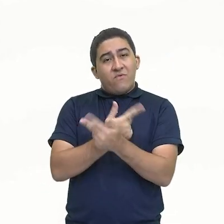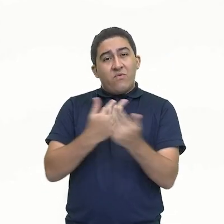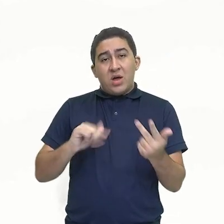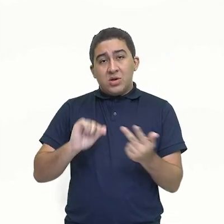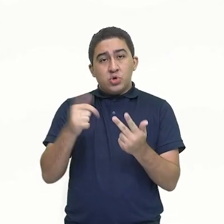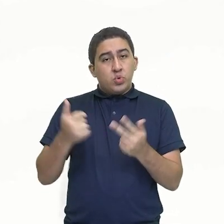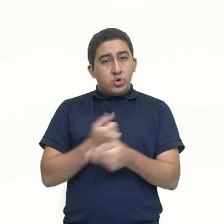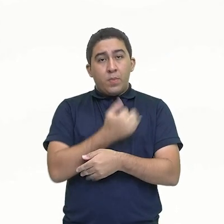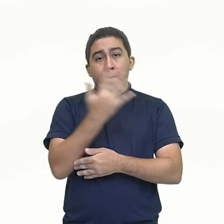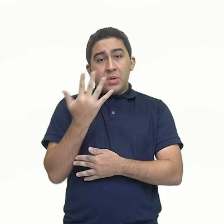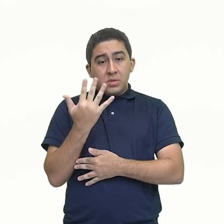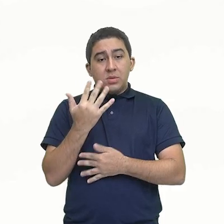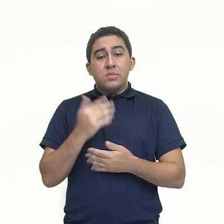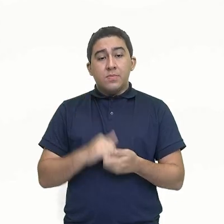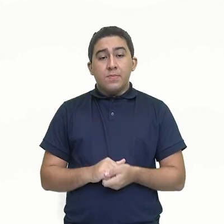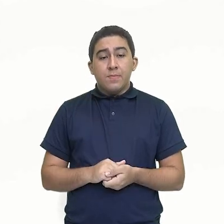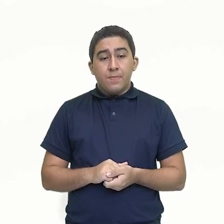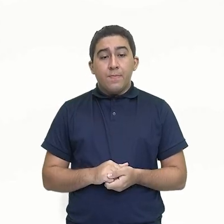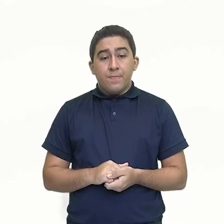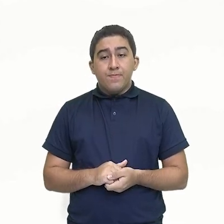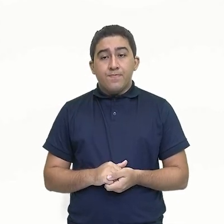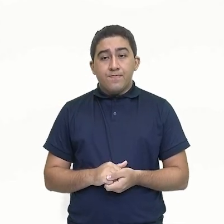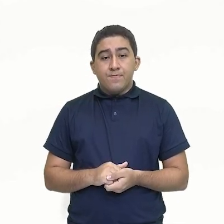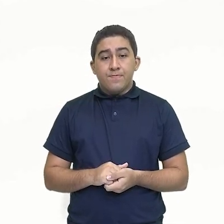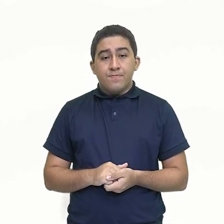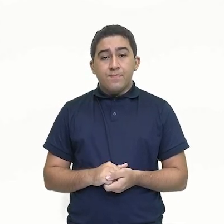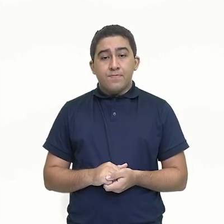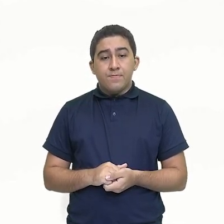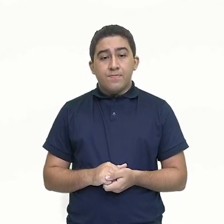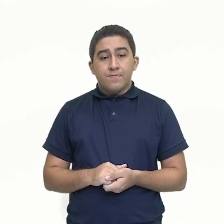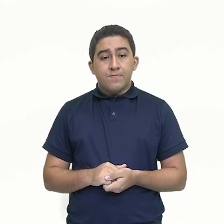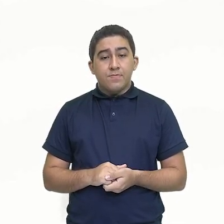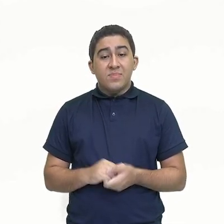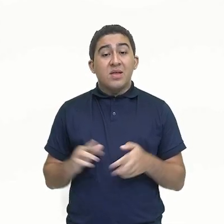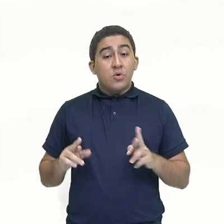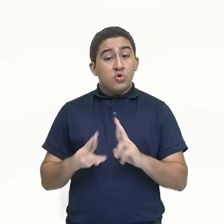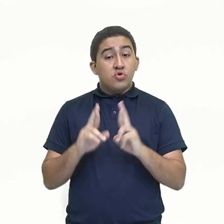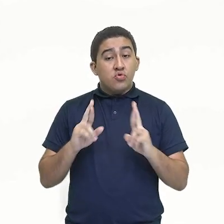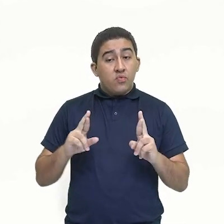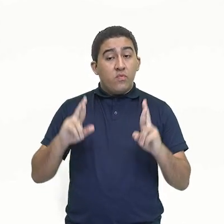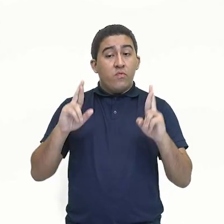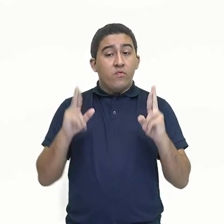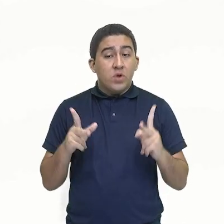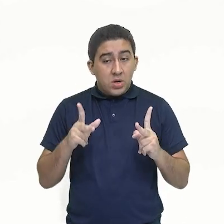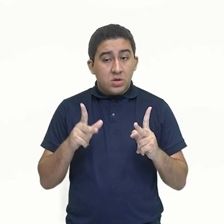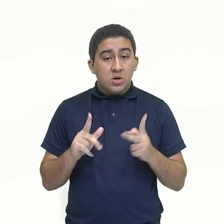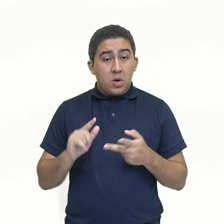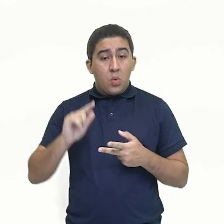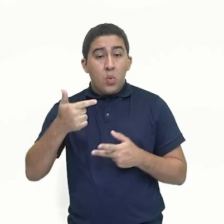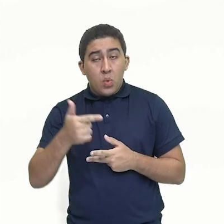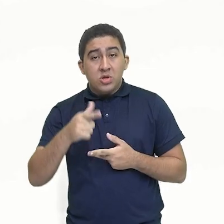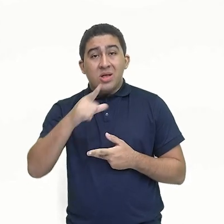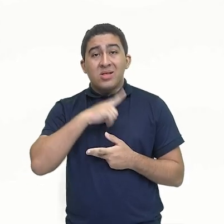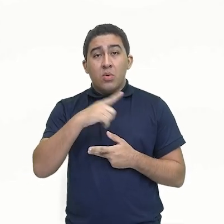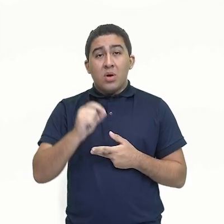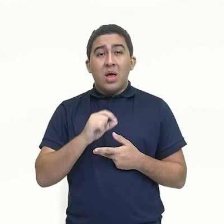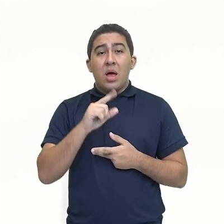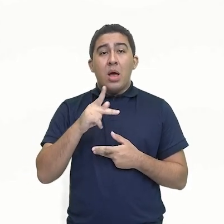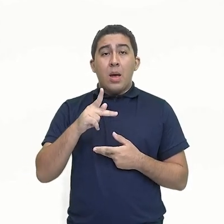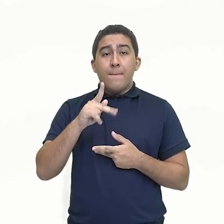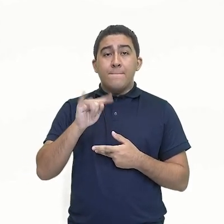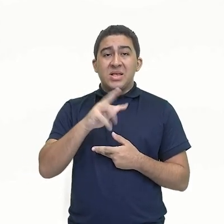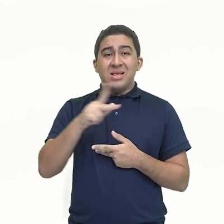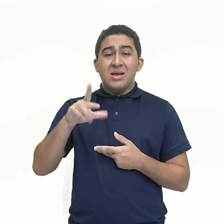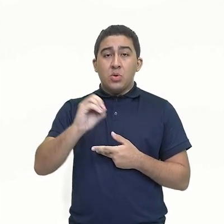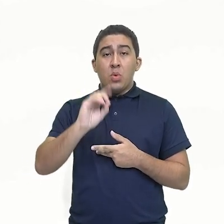são consideradas epífitas, Não é o caso daquela planta que se chama árvore de passarinho, que ela é